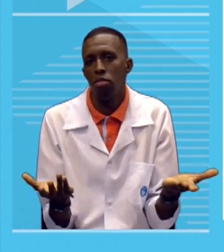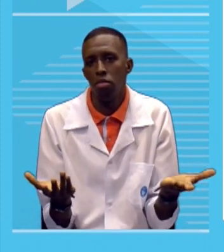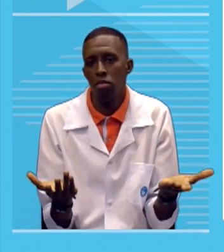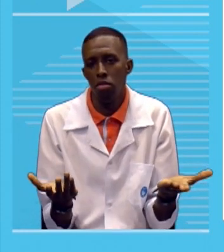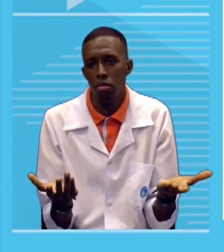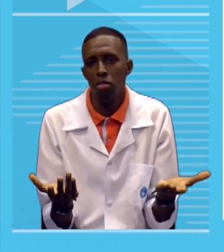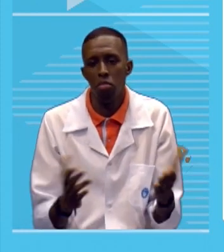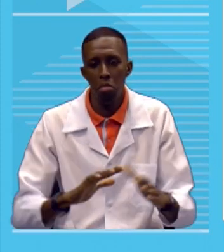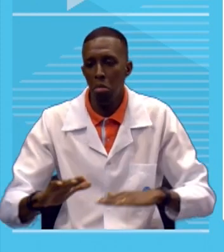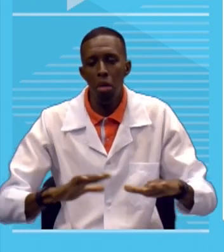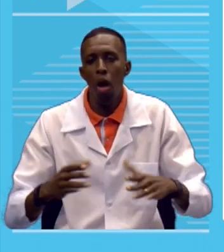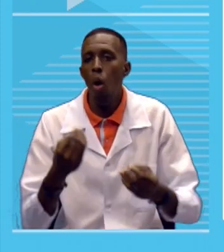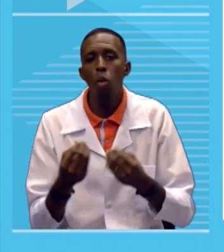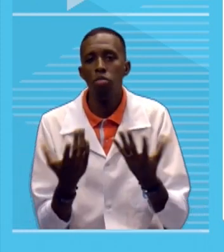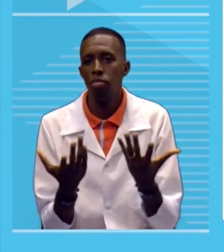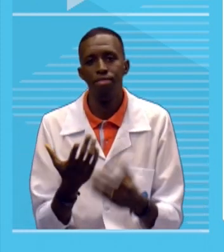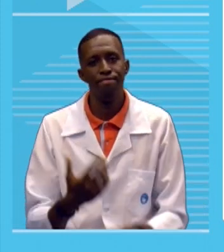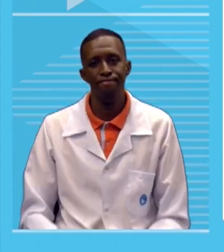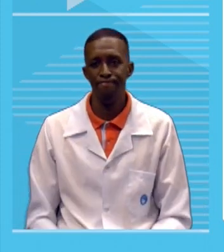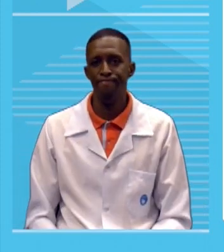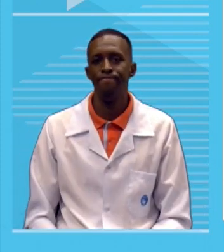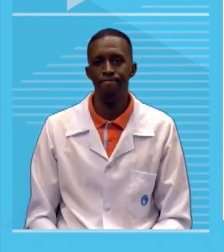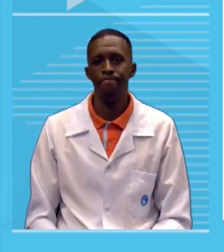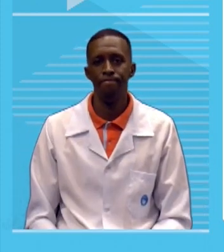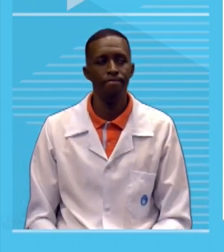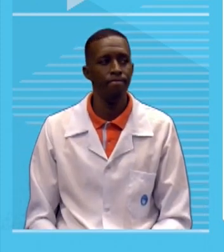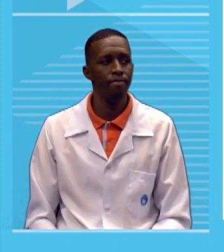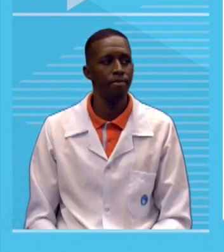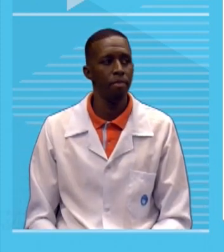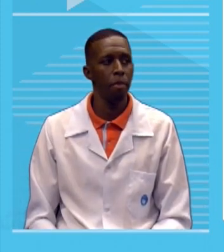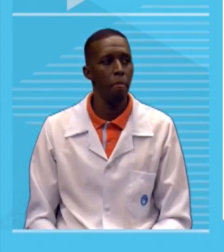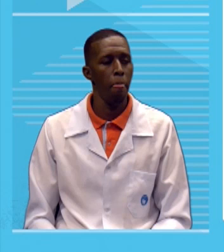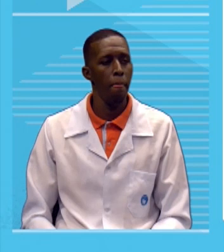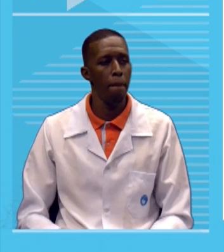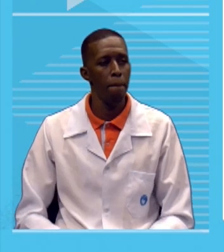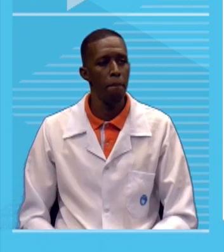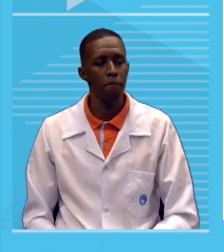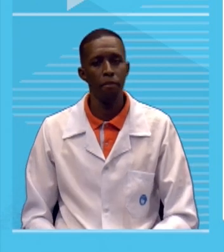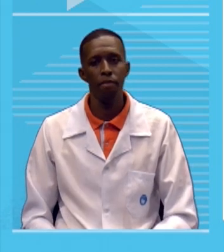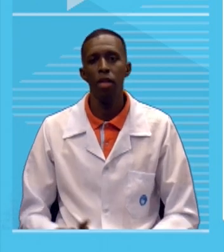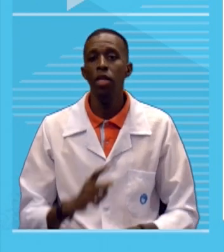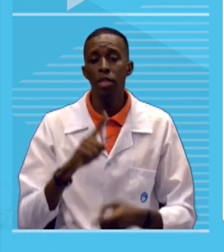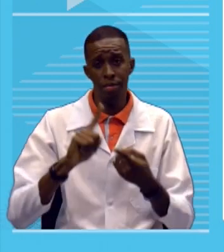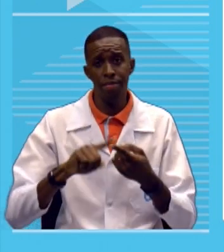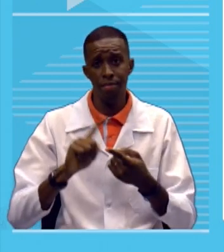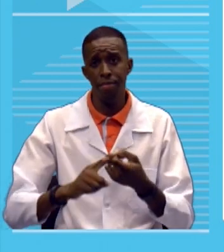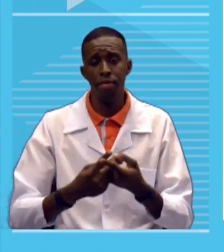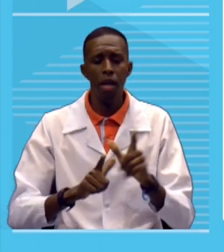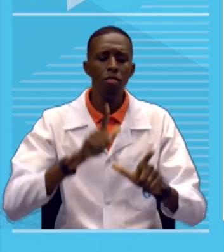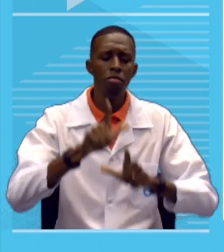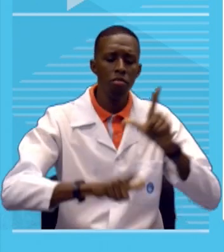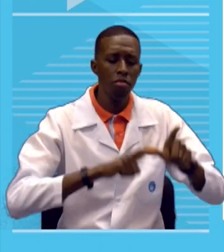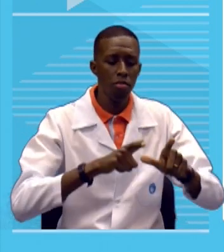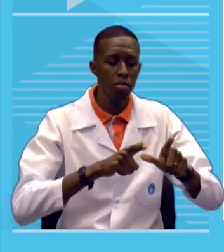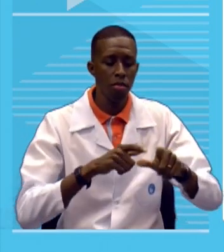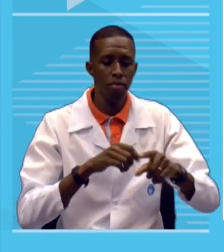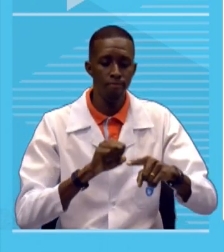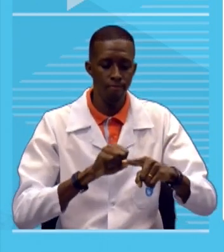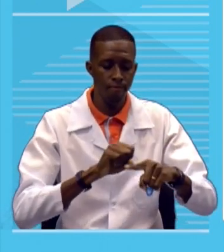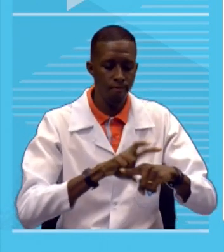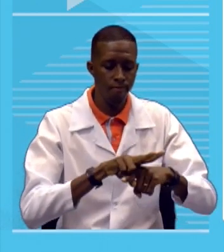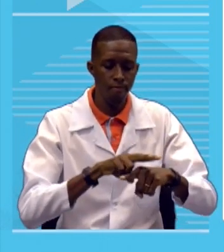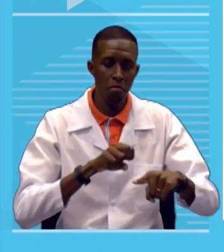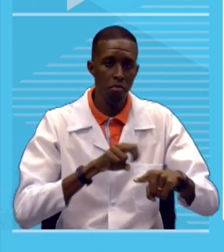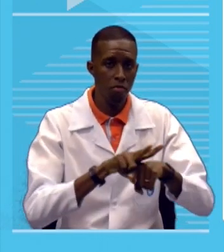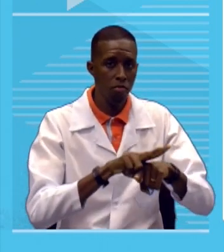desemprego no Brasil sempre foi uma realidade para o trabalhador e para a população de baixa renda, e hoje a gente tem quase